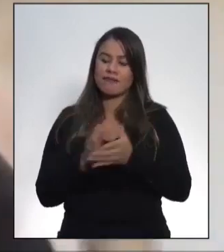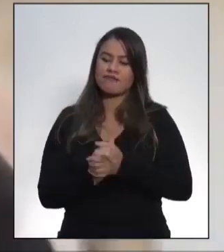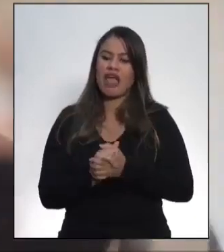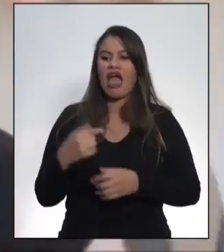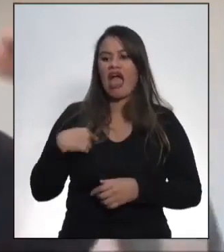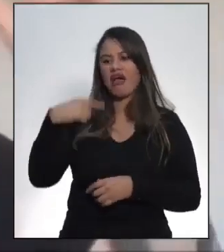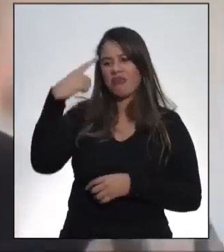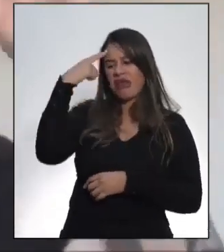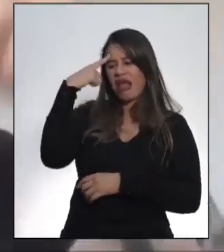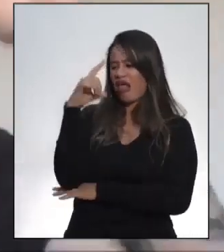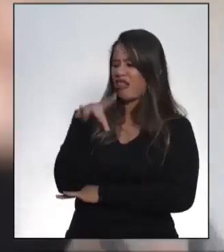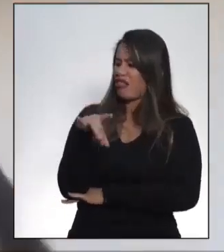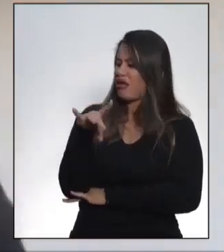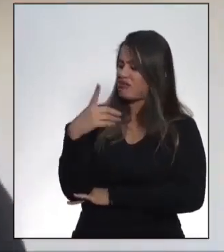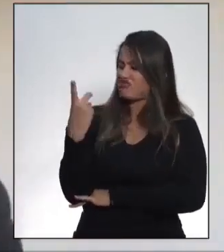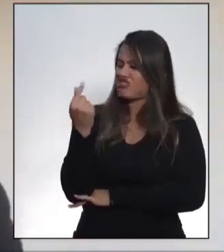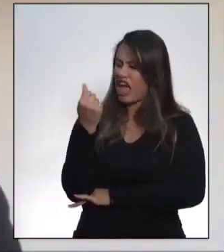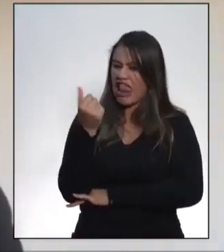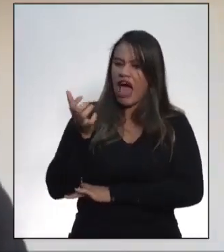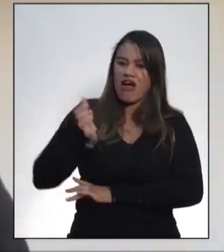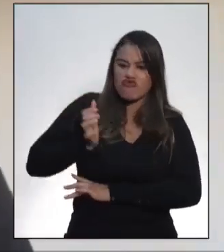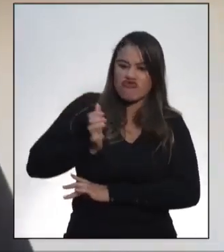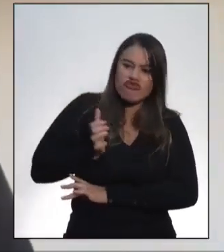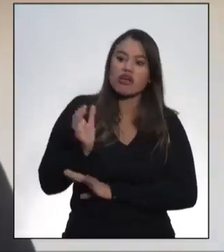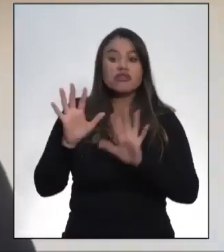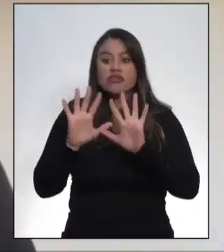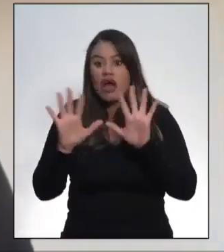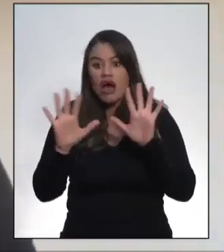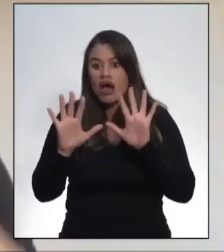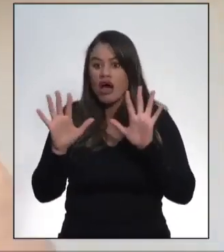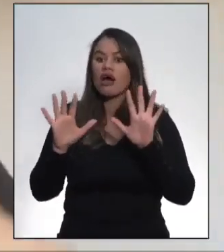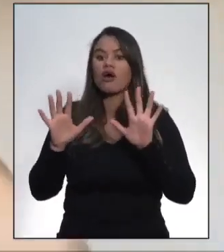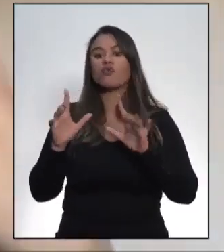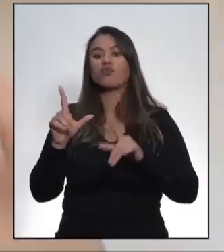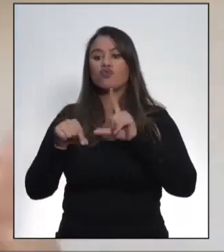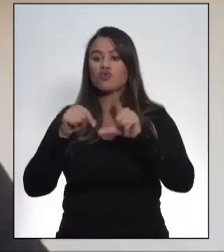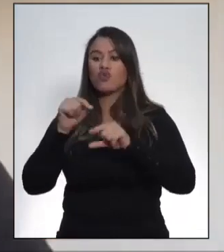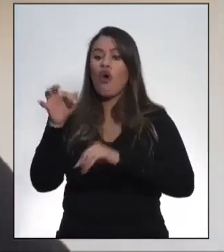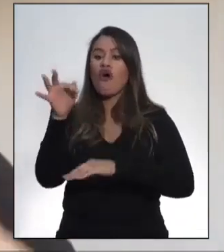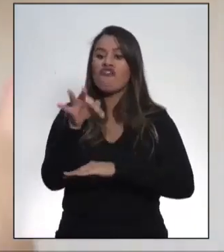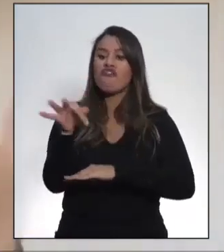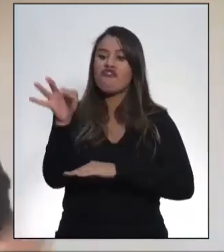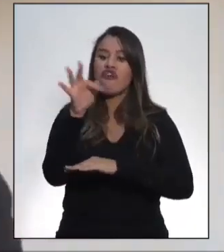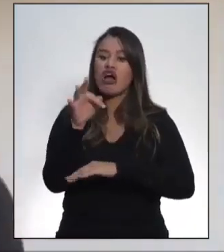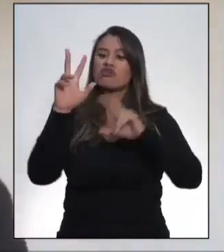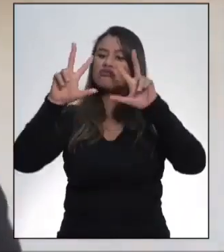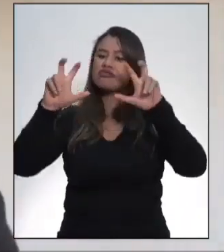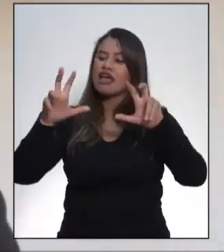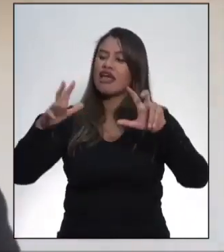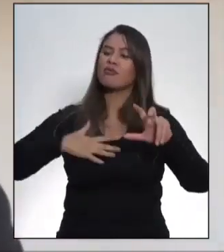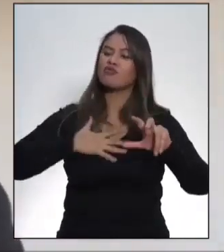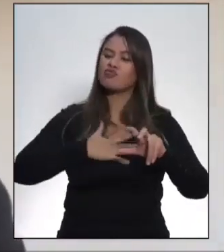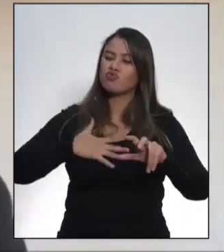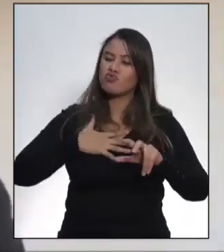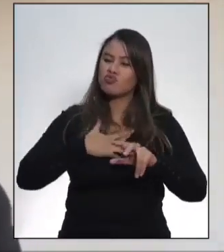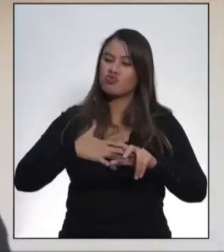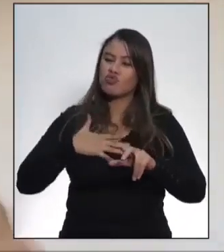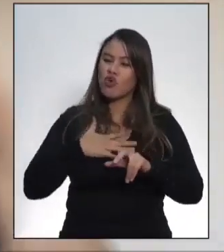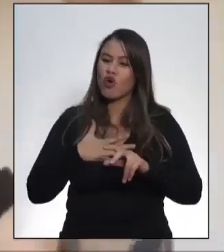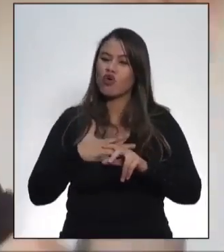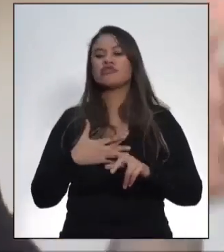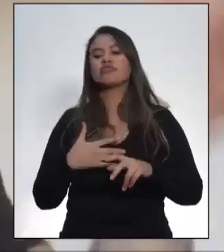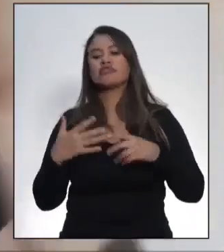no onde que eu vou ganhar mais. Escolha a faculdade baseado em quais assuntos, quais temas você gosta,